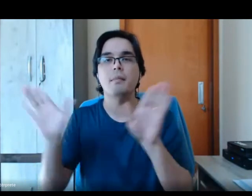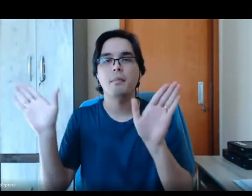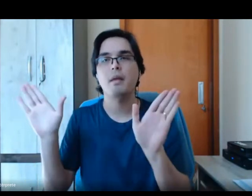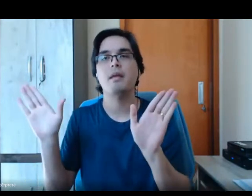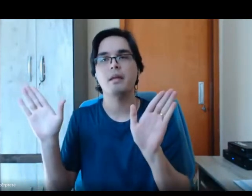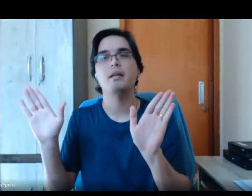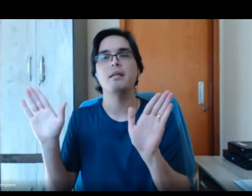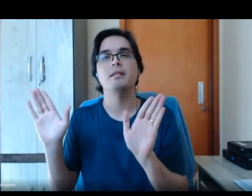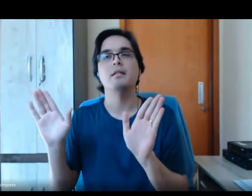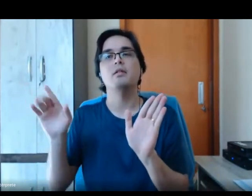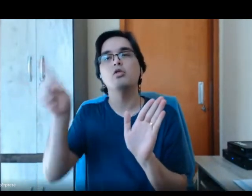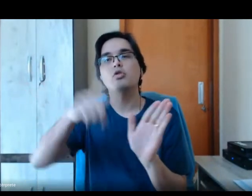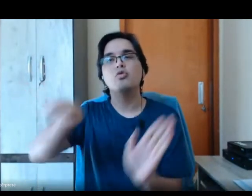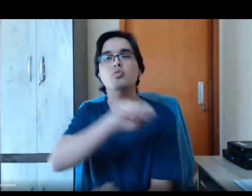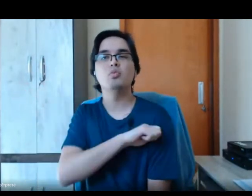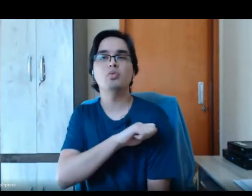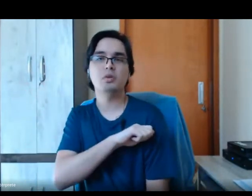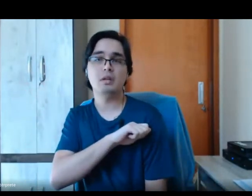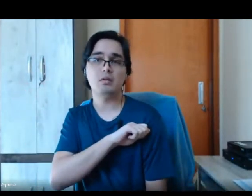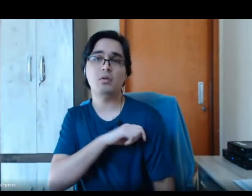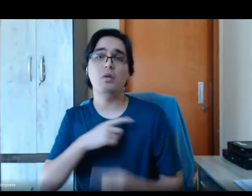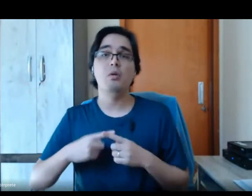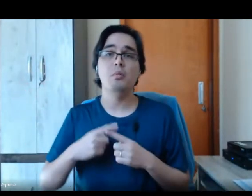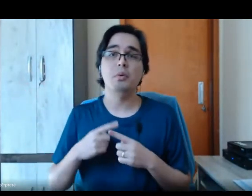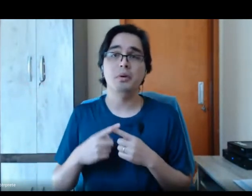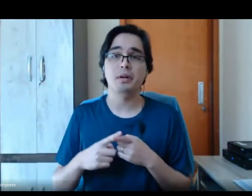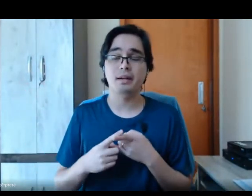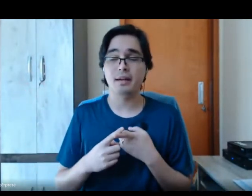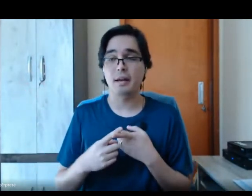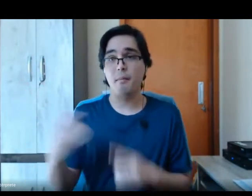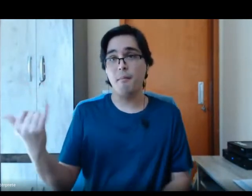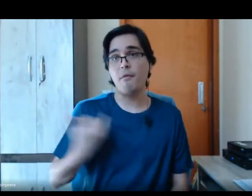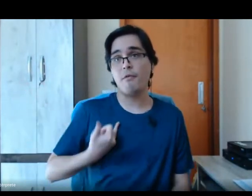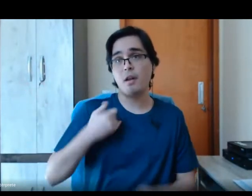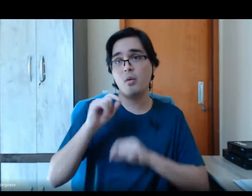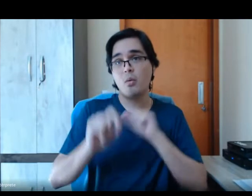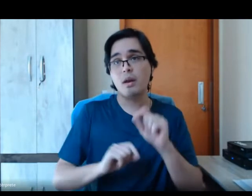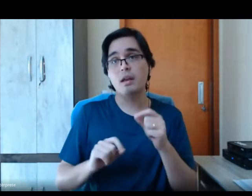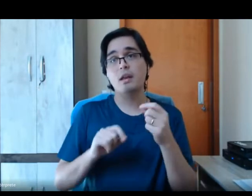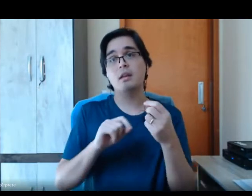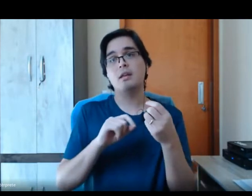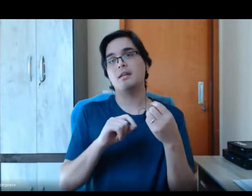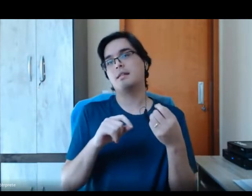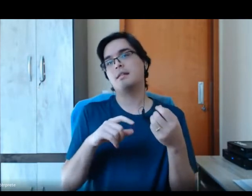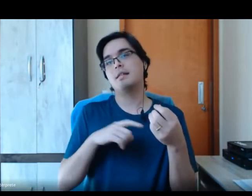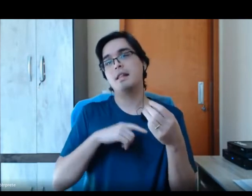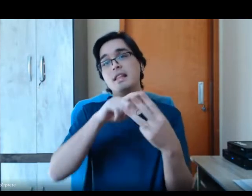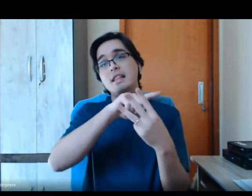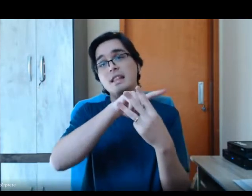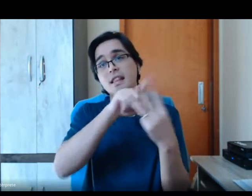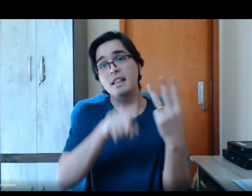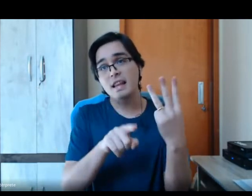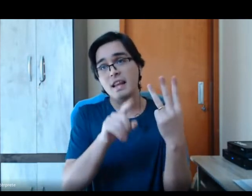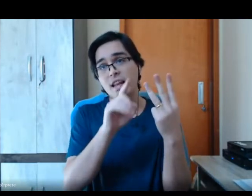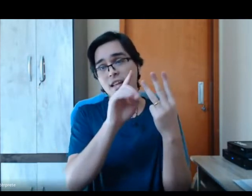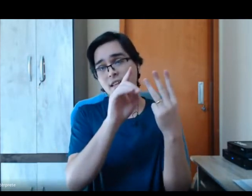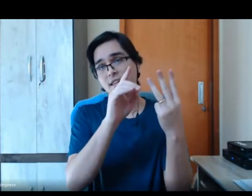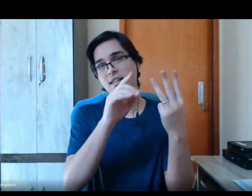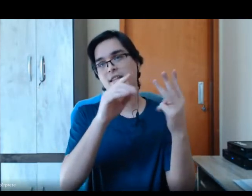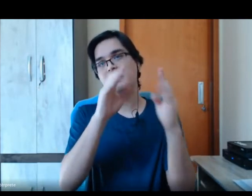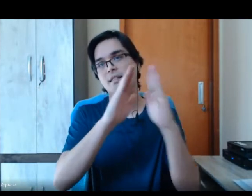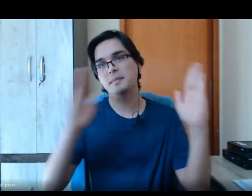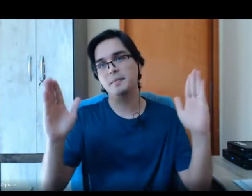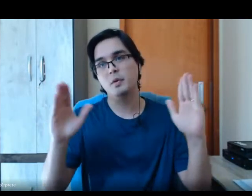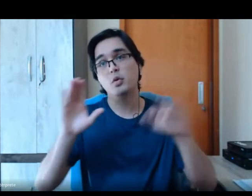assim, a respeito disso. Não sou a pessoa mais adequada a dizer, talvez a gente tenha que... Essa pergunta já surgiu numa live,